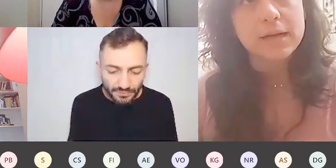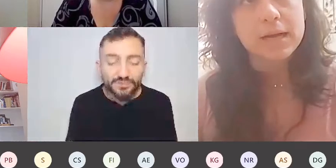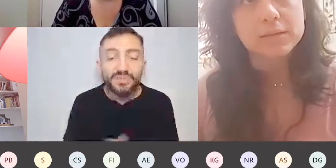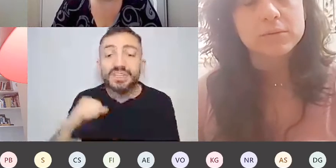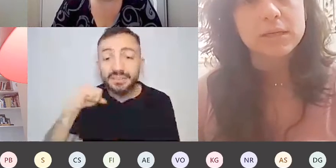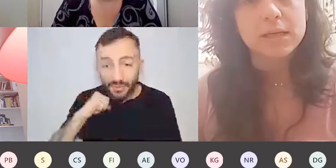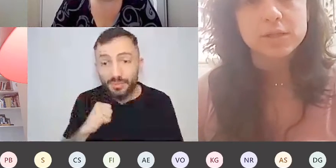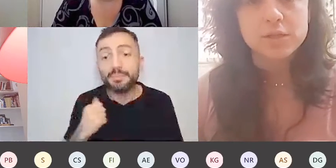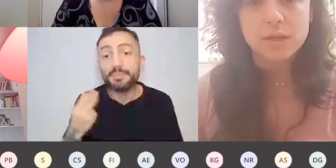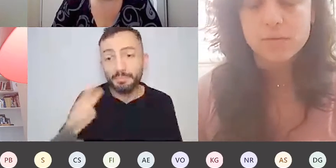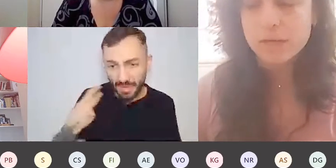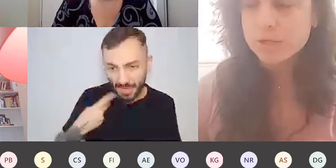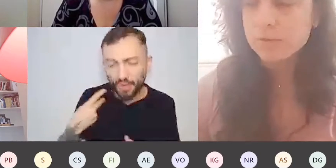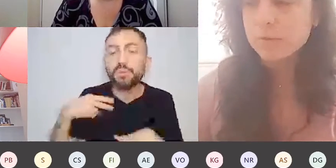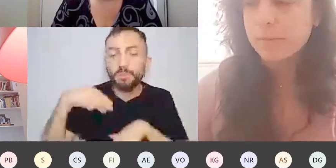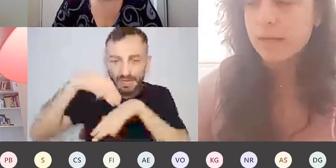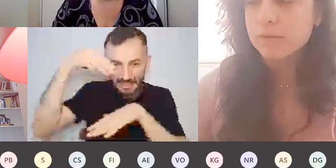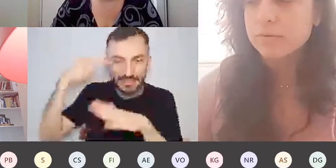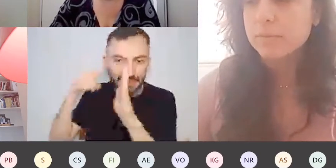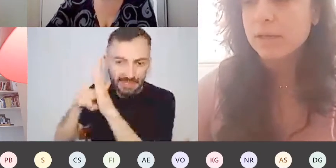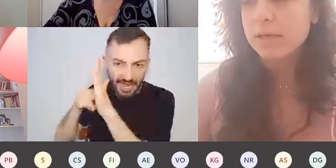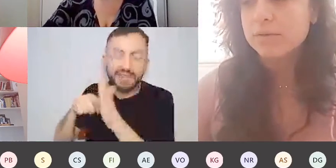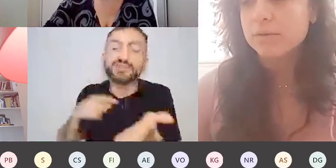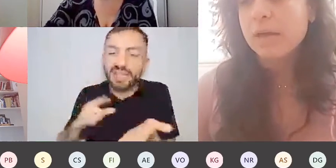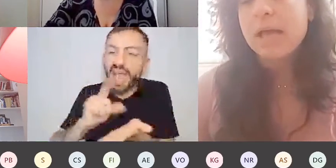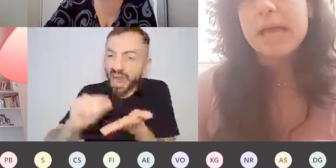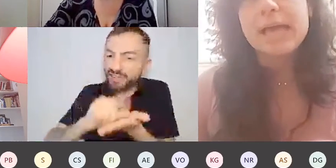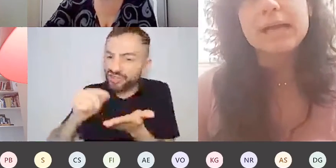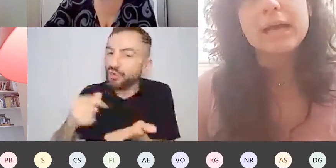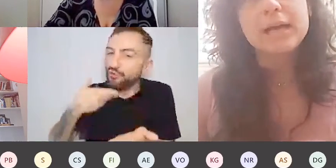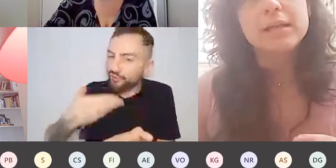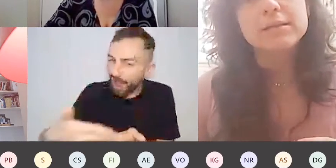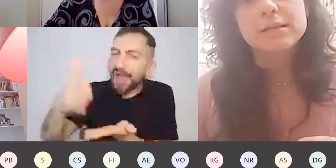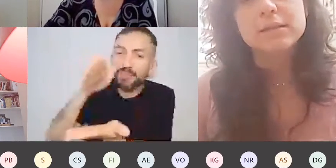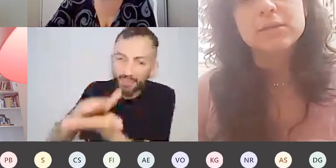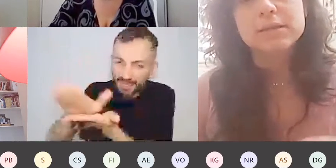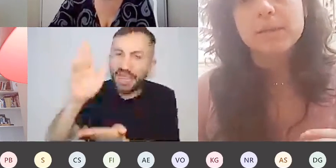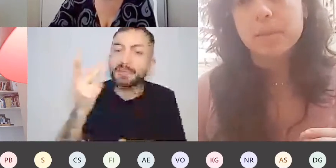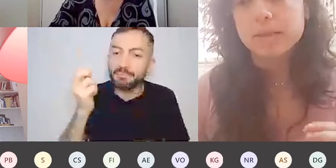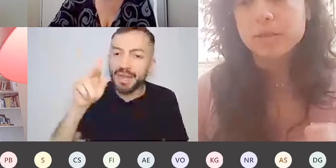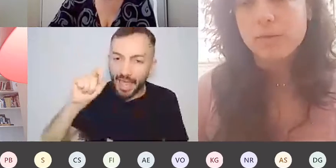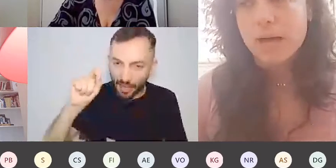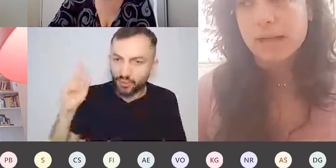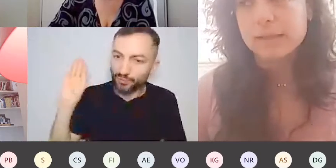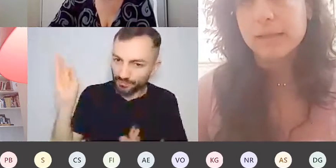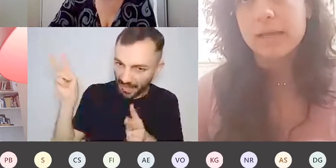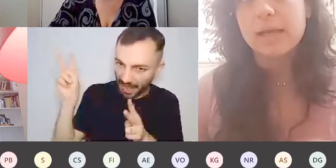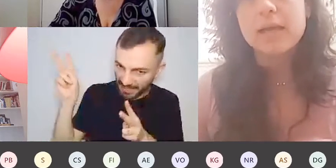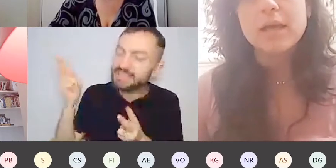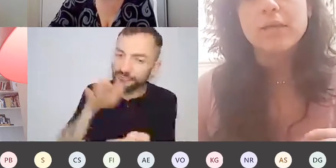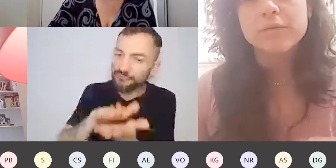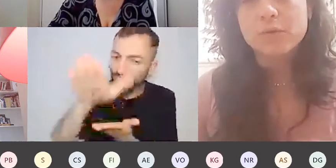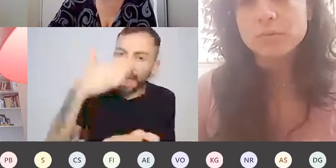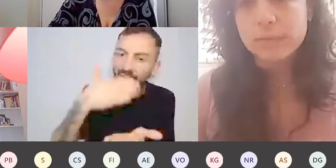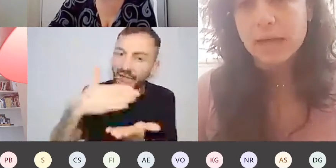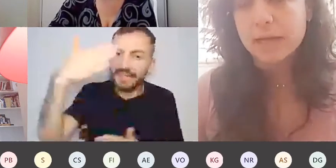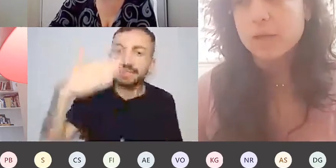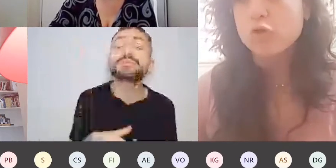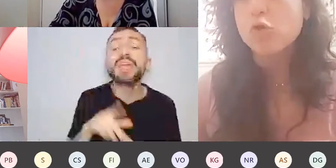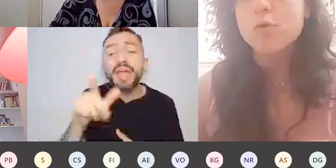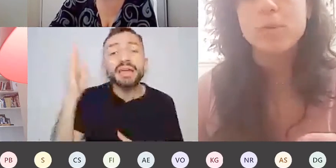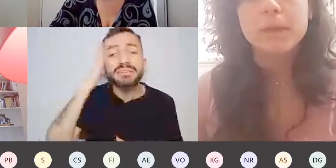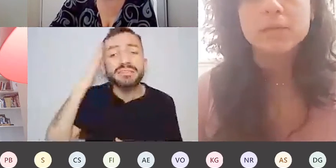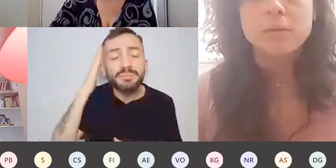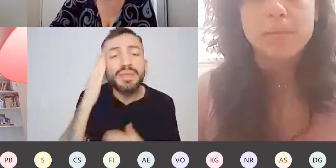no mestrado, e a gente está com um artigo no Prelo sobre isso, é da caracterização dessa perda de guarda, né,